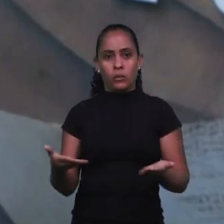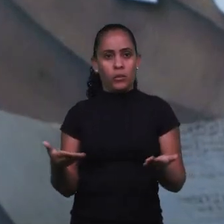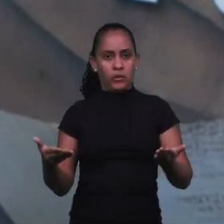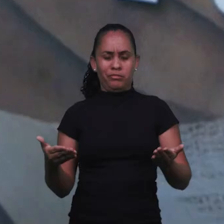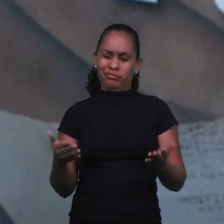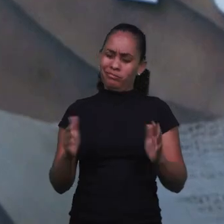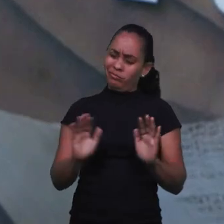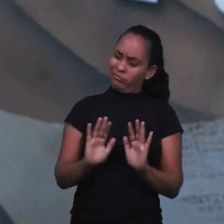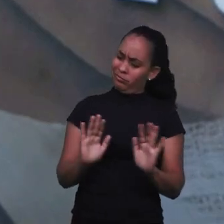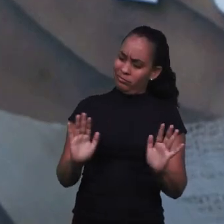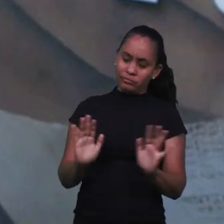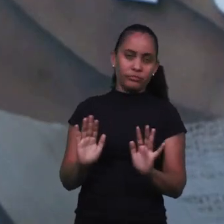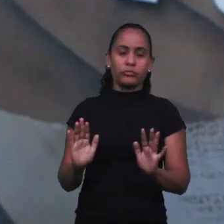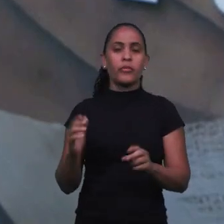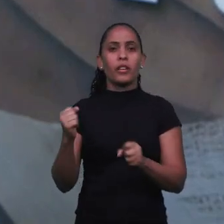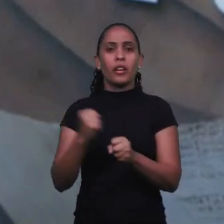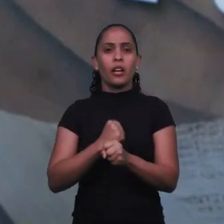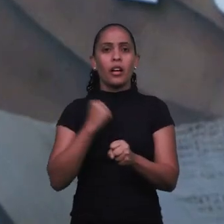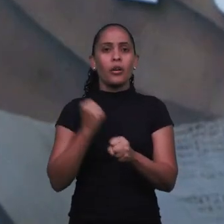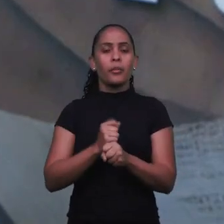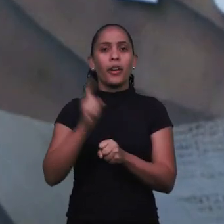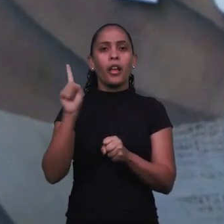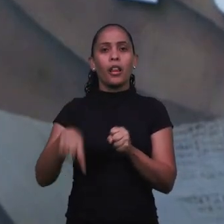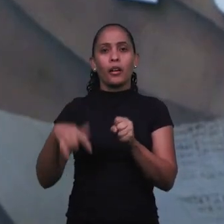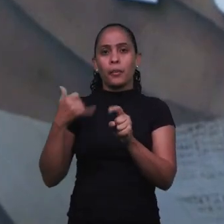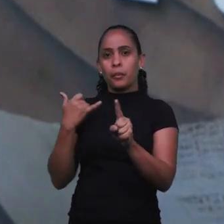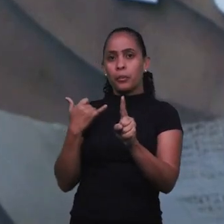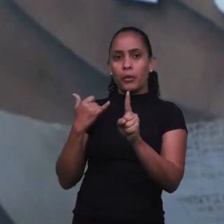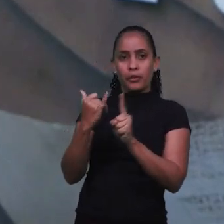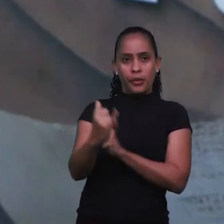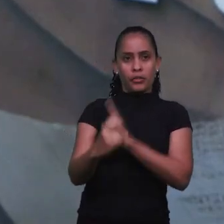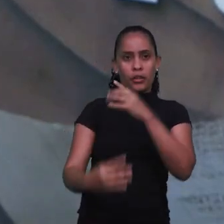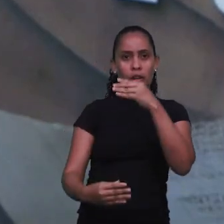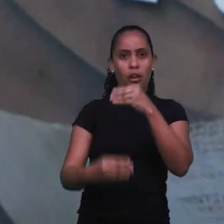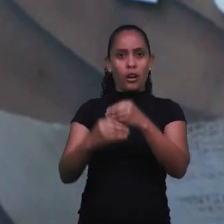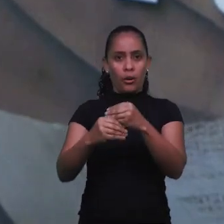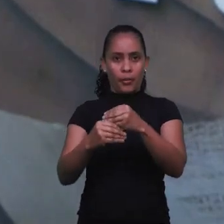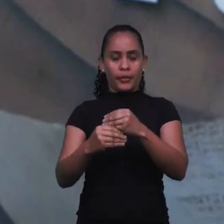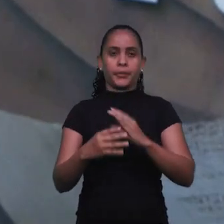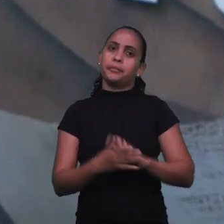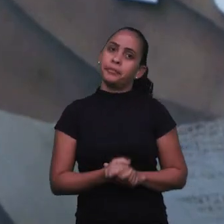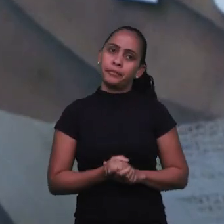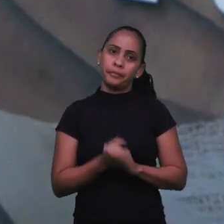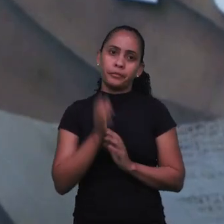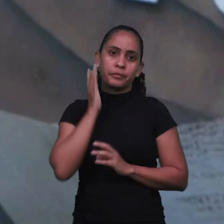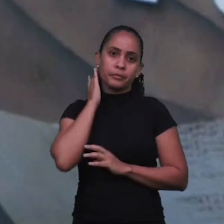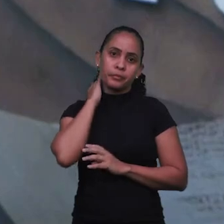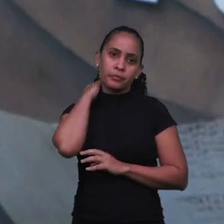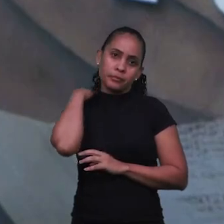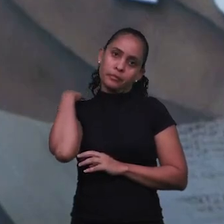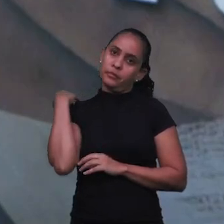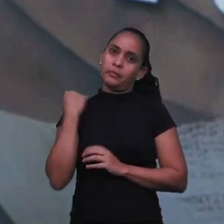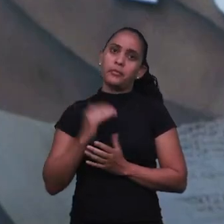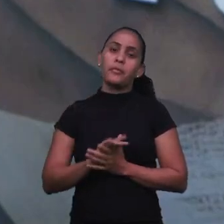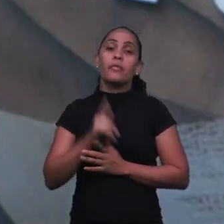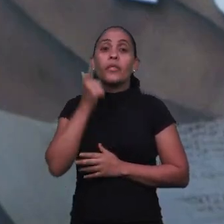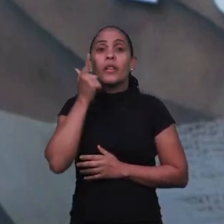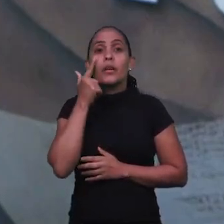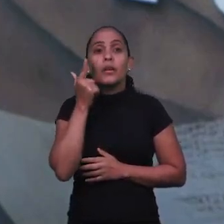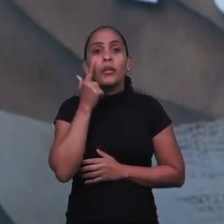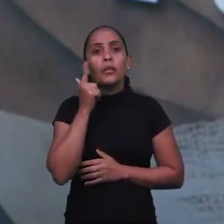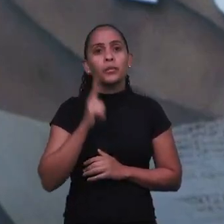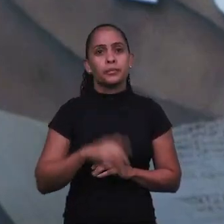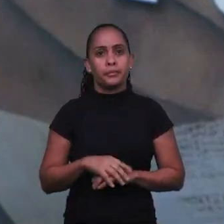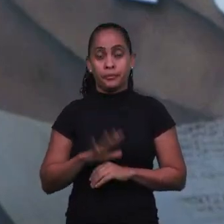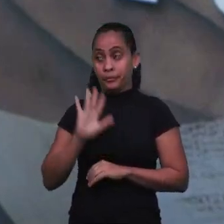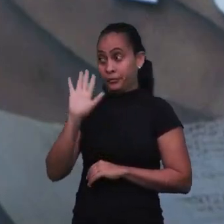não existe isso. A obra é profética. E ela é completa. Claro, ela é completa. Então veja o